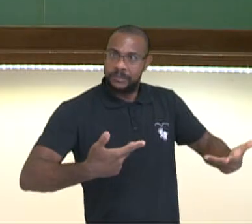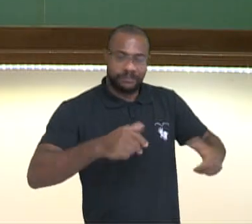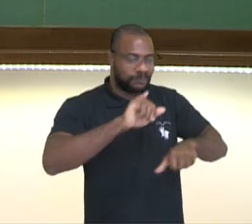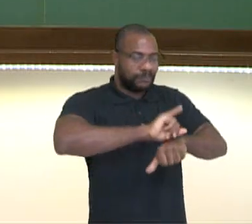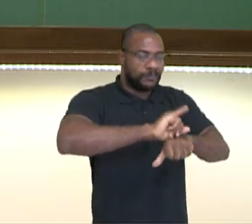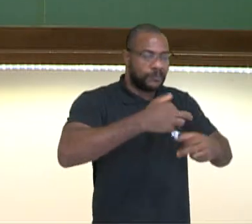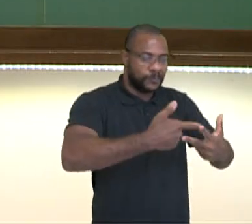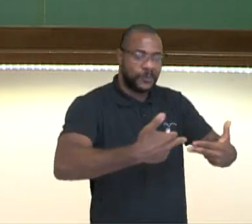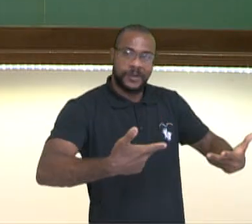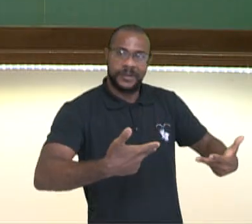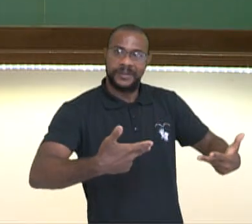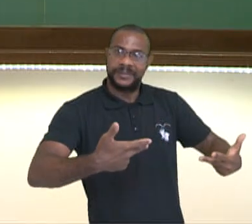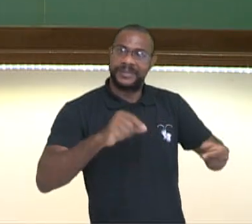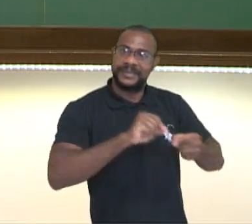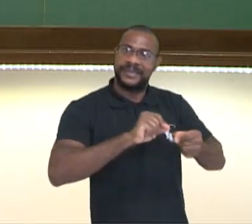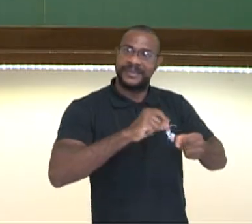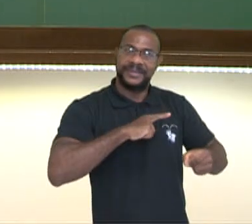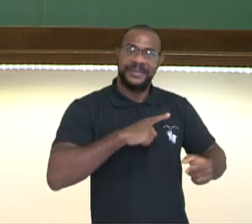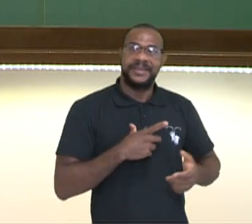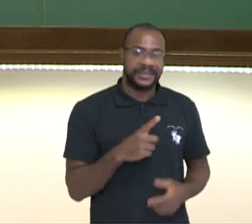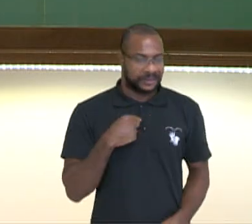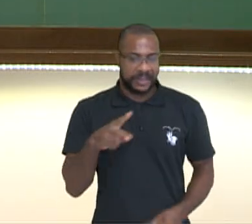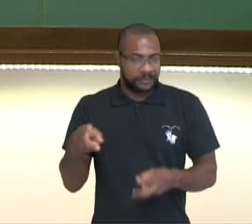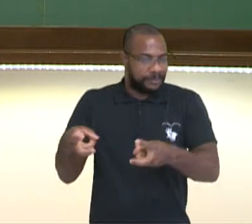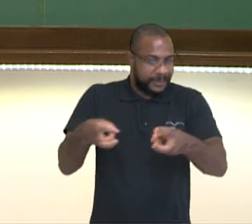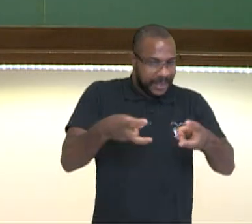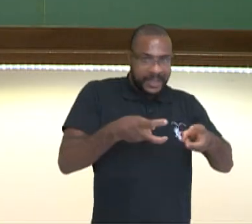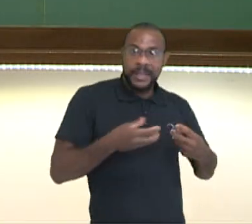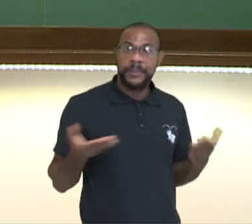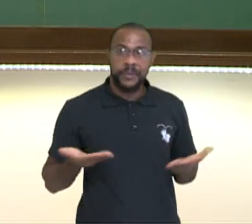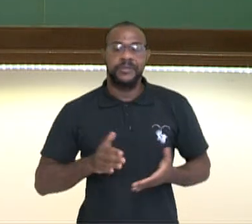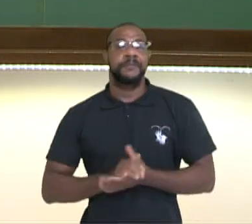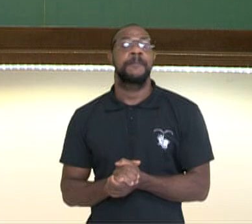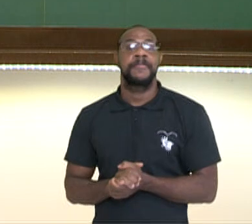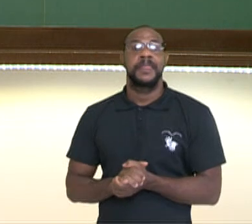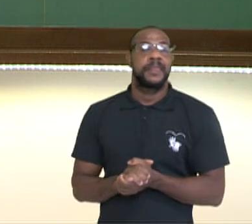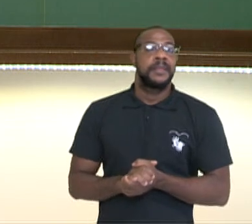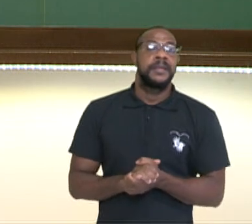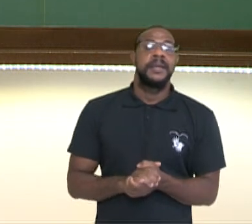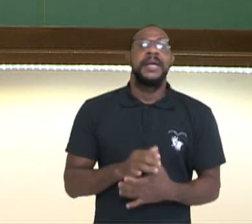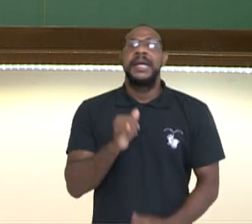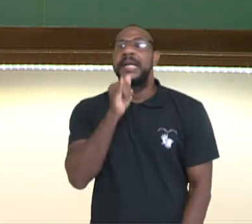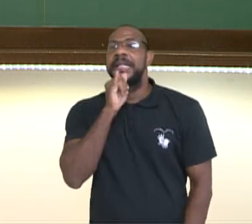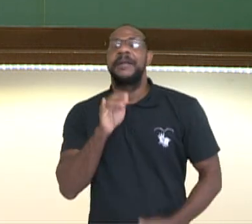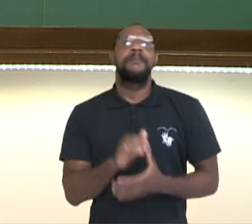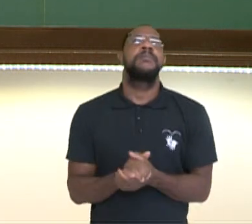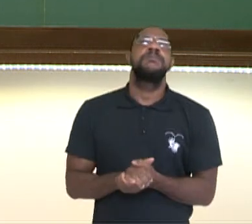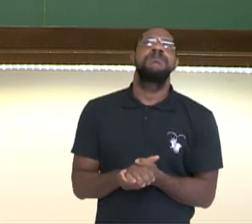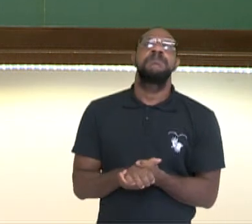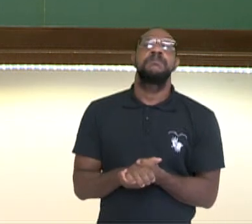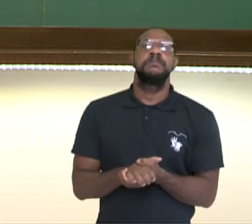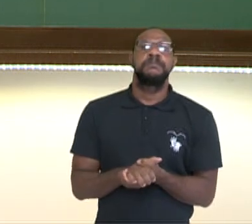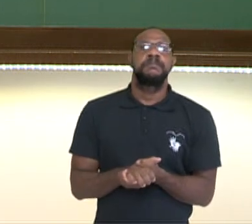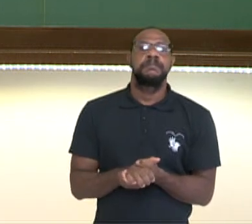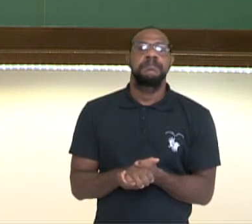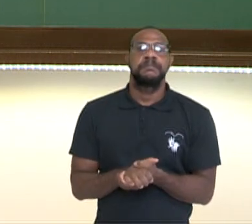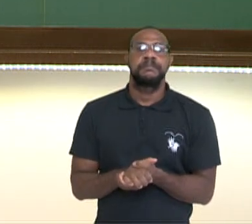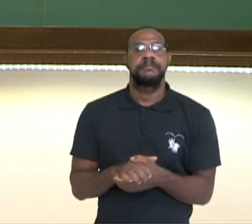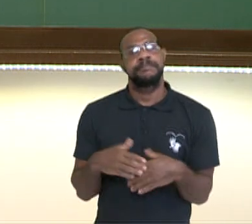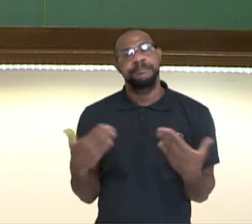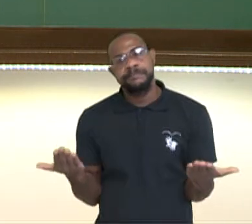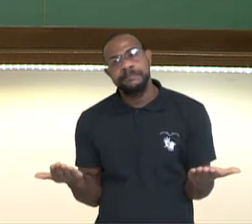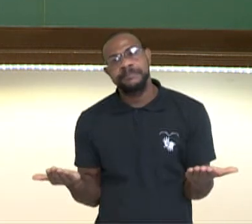objetos, fazemos com as coisas que estão à nossa volta. Então lembre-se, por exemplo, quando você se deparar